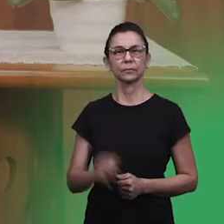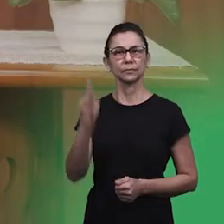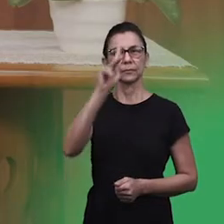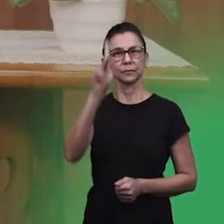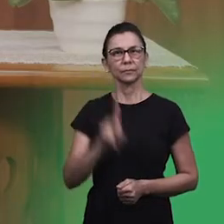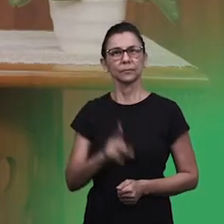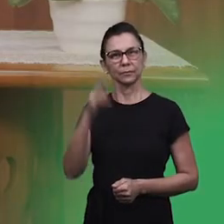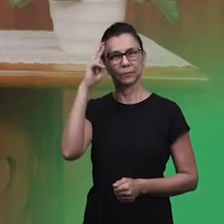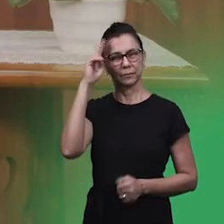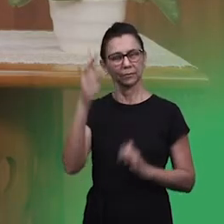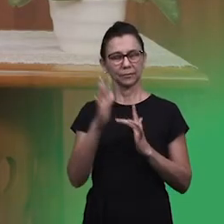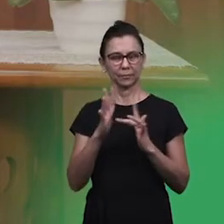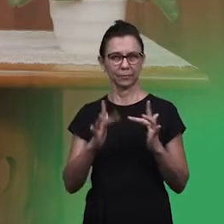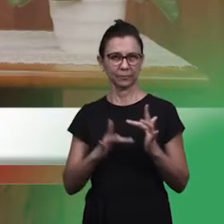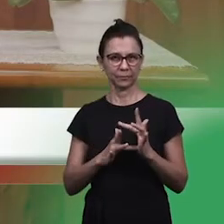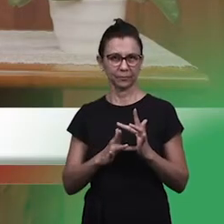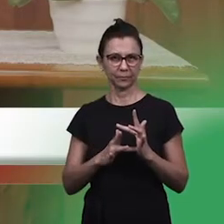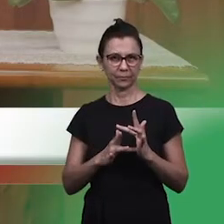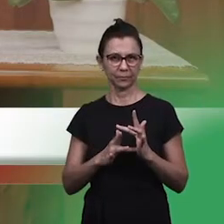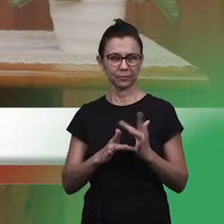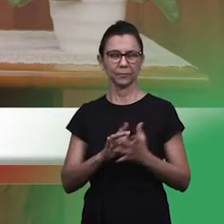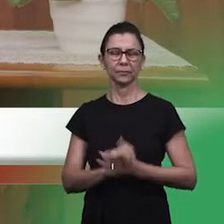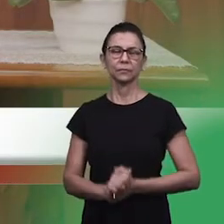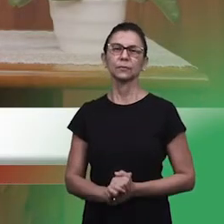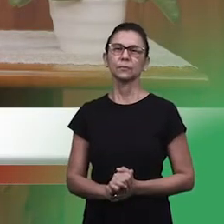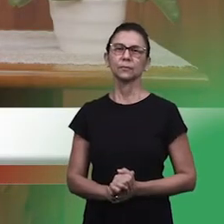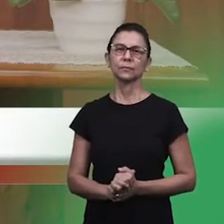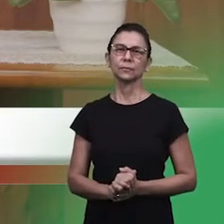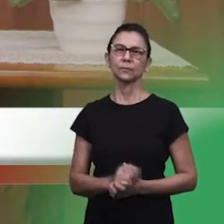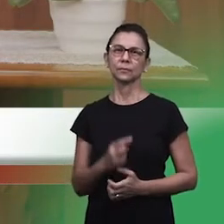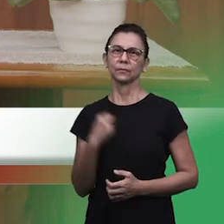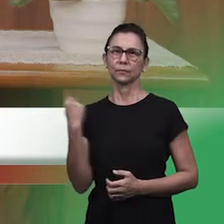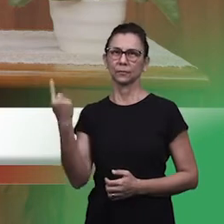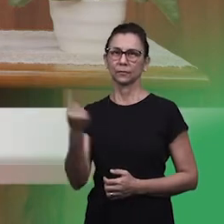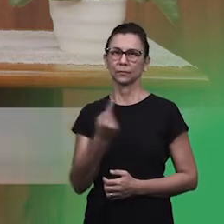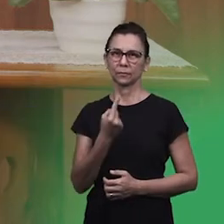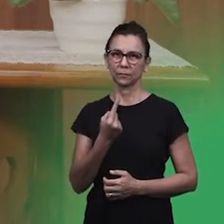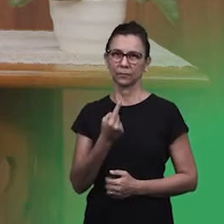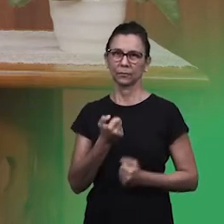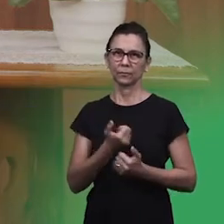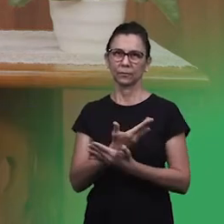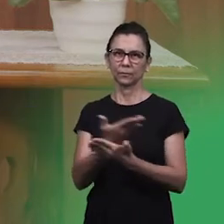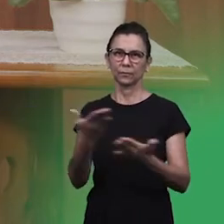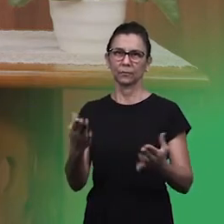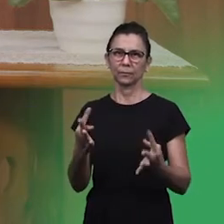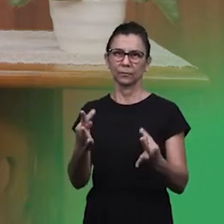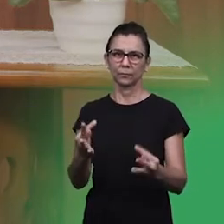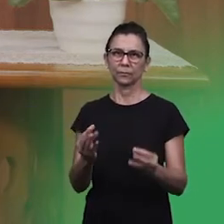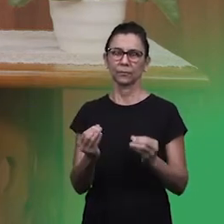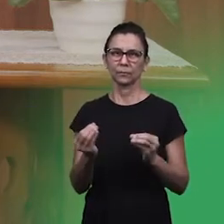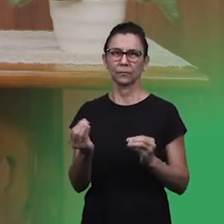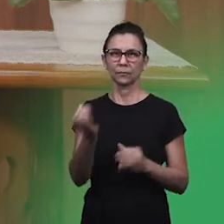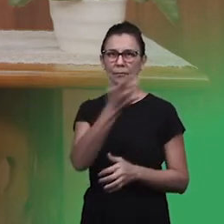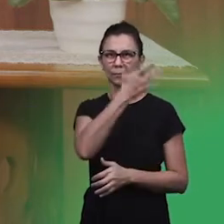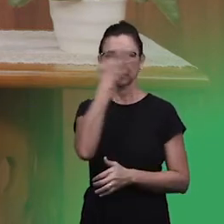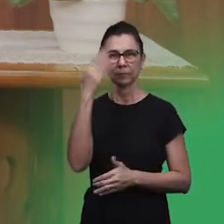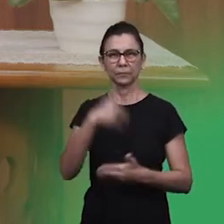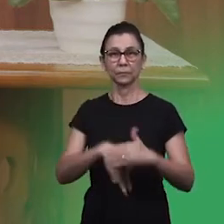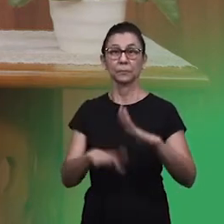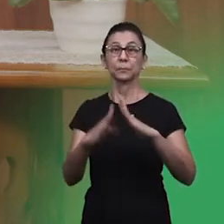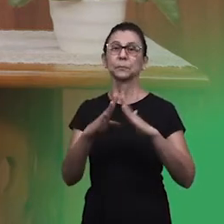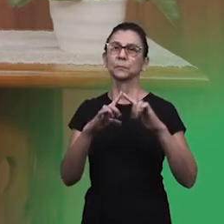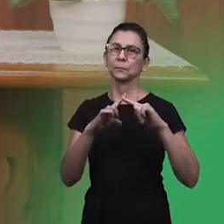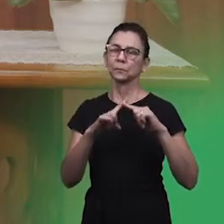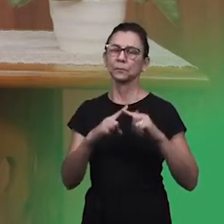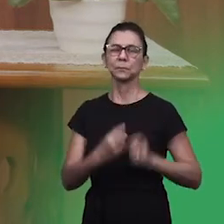Irmãos, a paz do Senhor Jesus, nós cumprimentamos a todos os irmãos que estão nas nossas